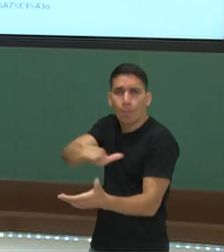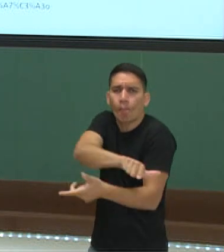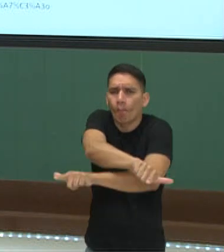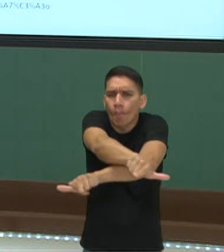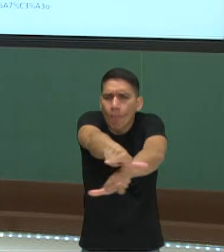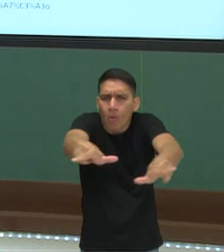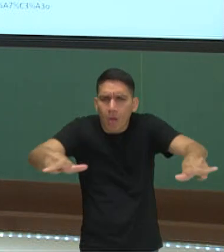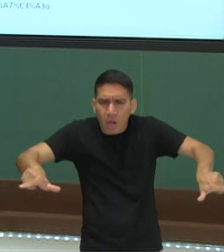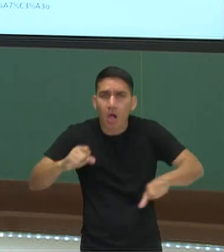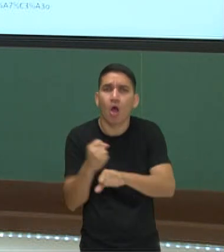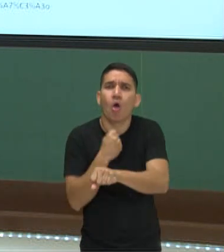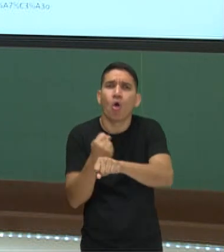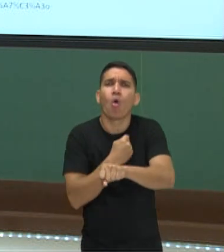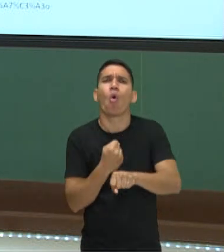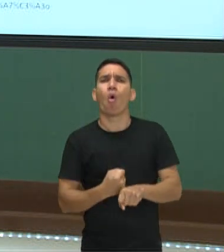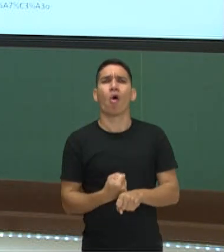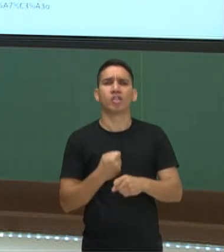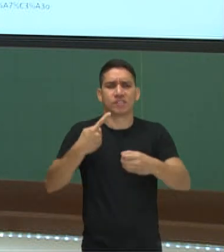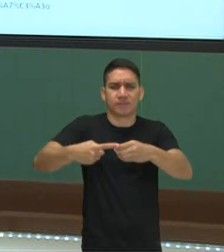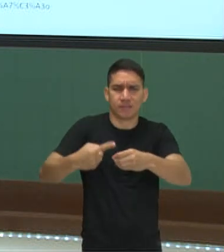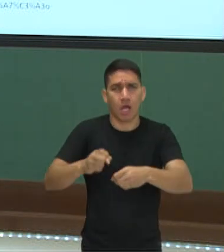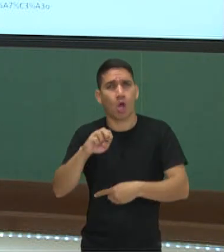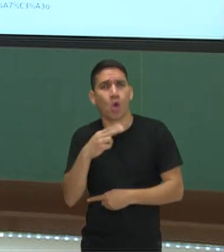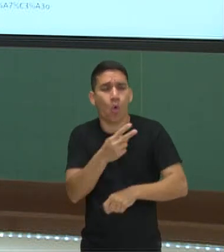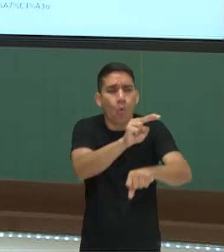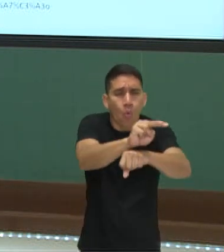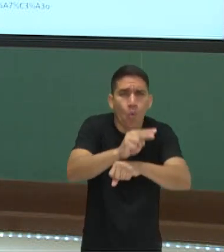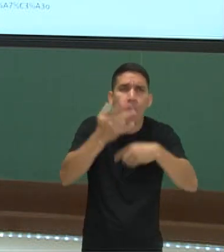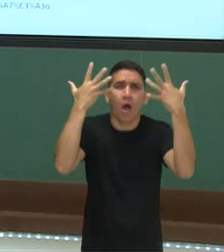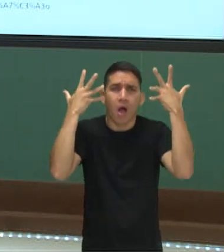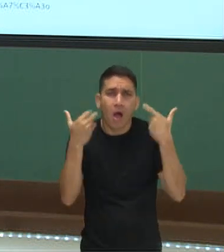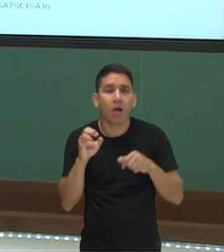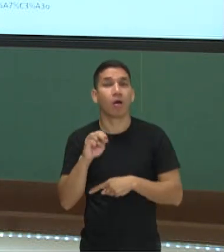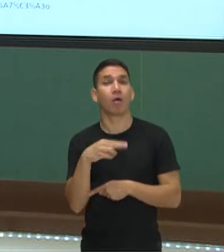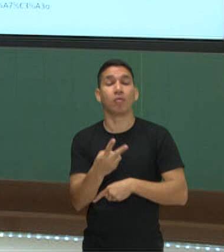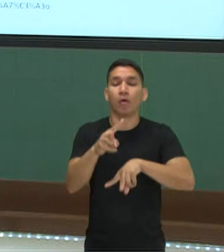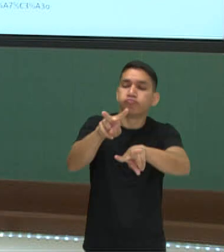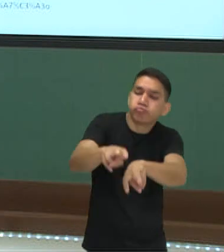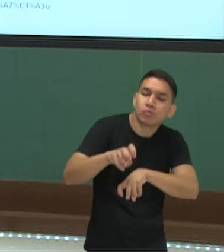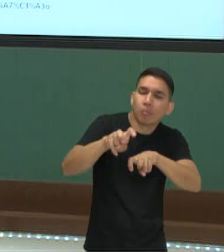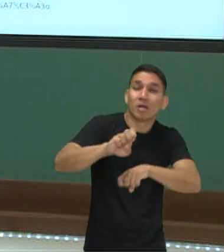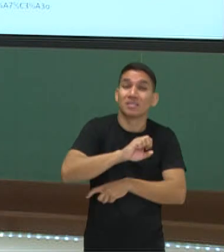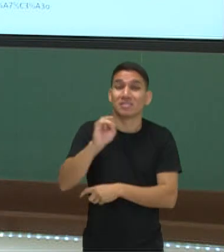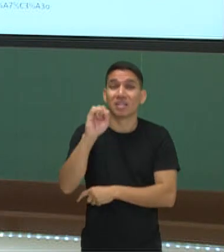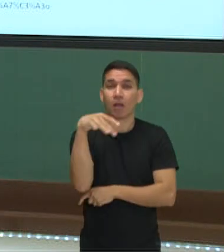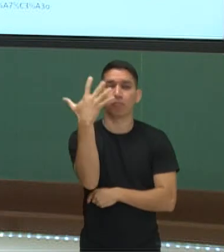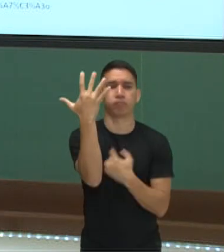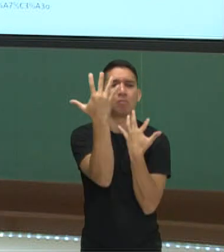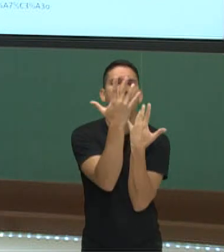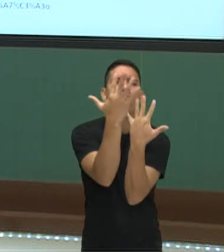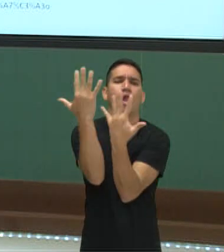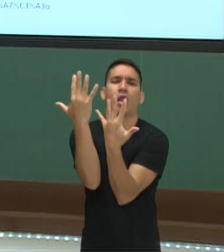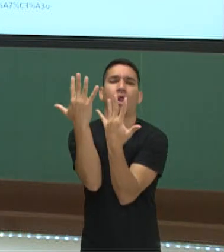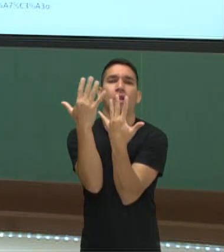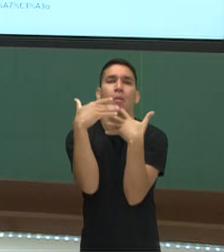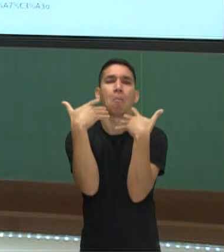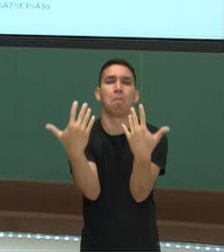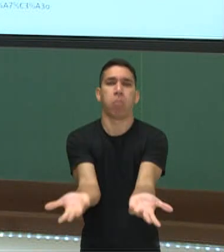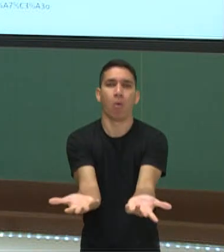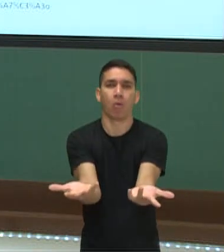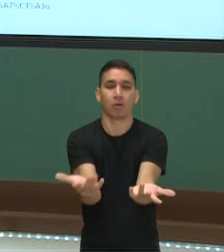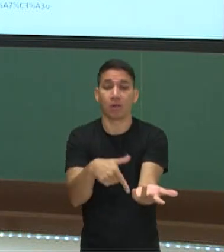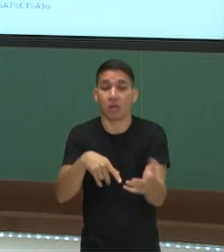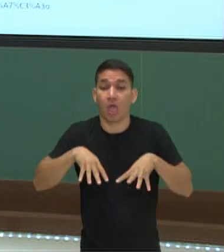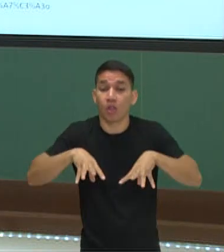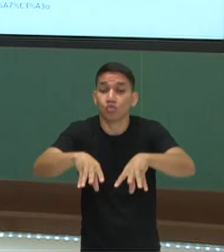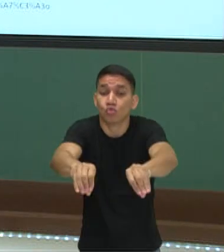campo para a criação de animais, para a agricultura, quando eu retiro essa cobertura vegetal, eu deixo o solo exposto.